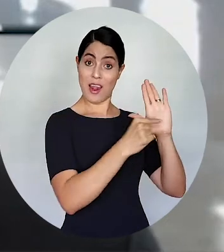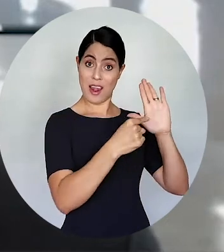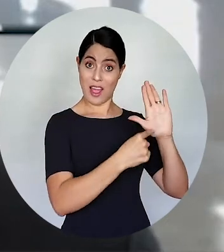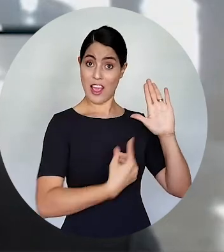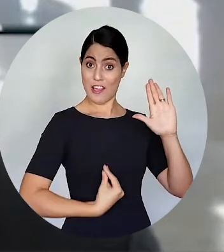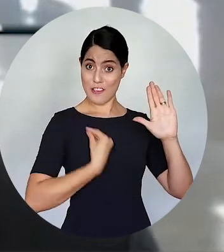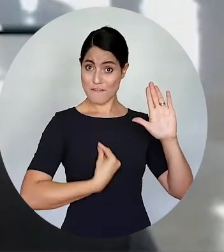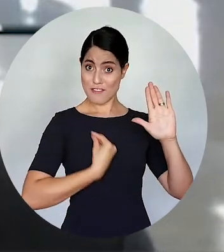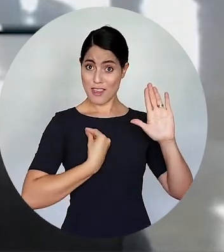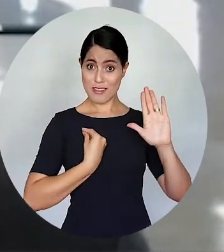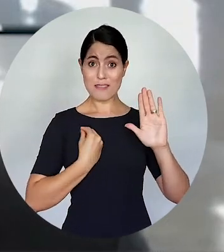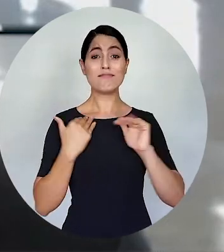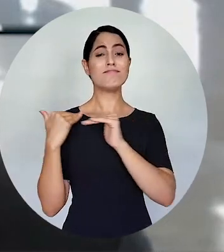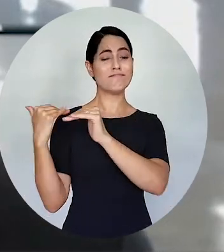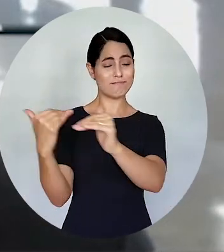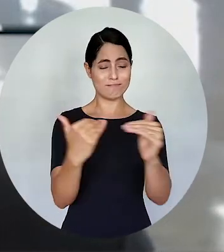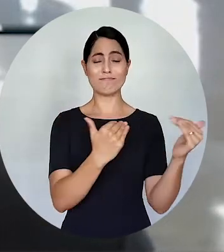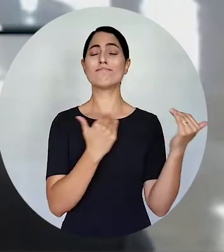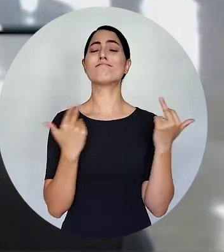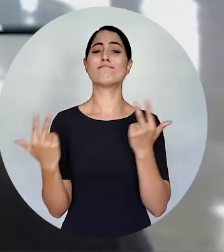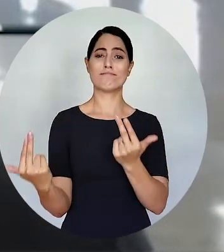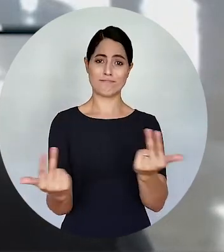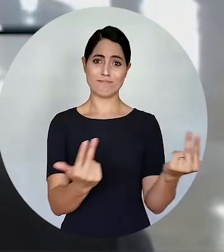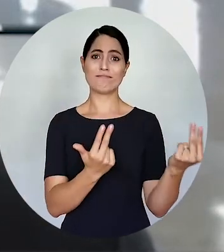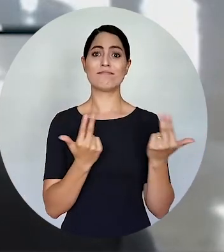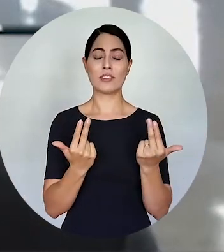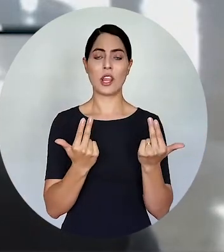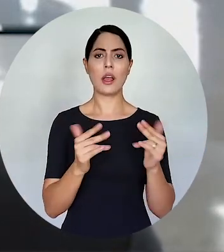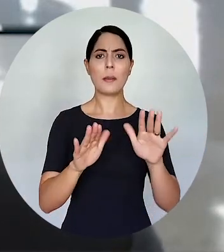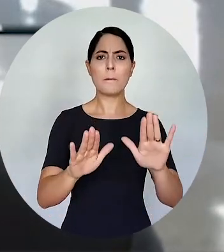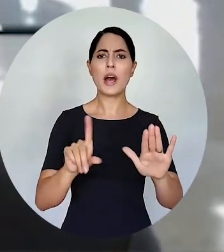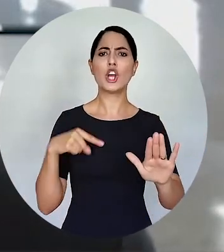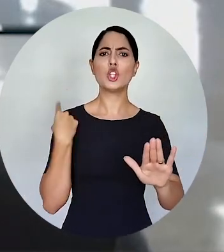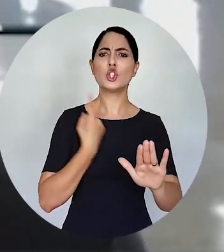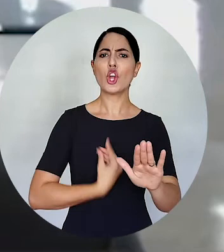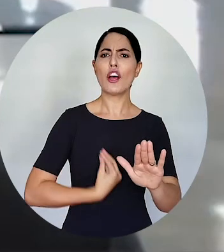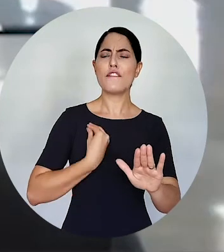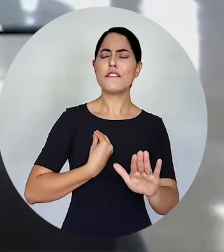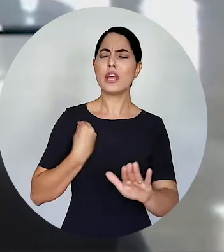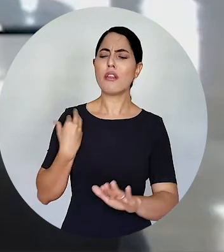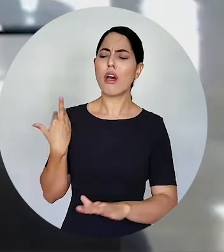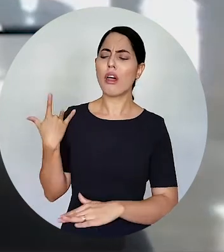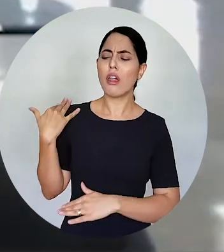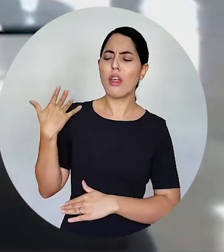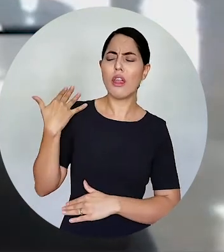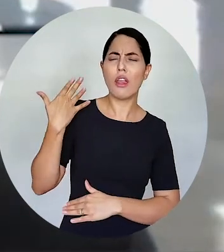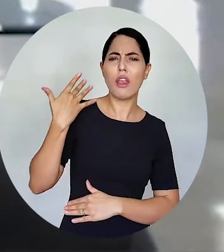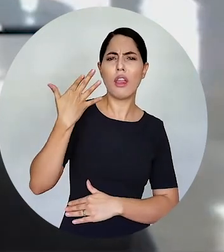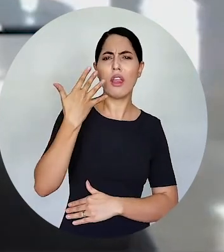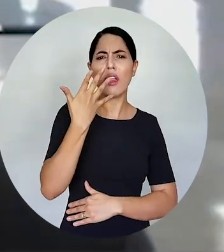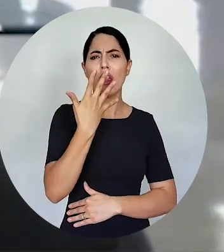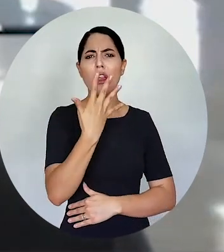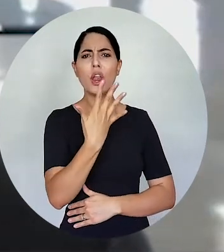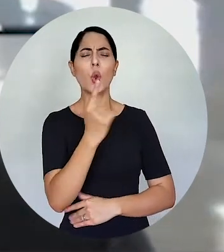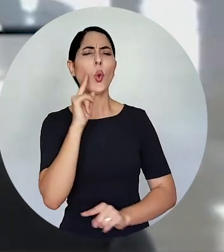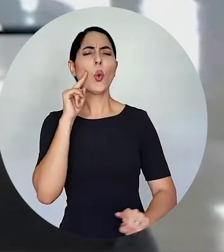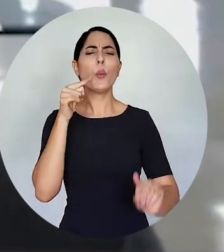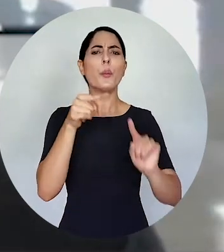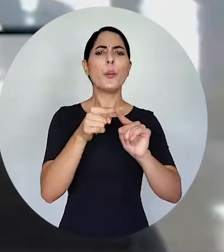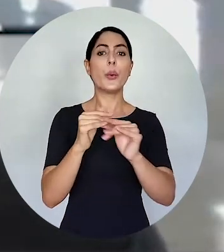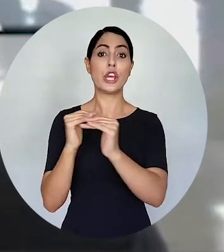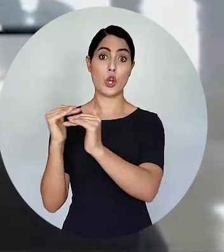e perante o nascimento, perante a origem. Ao longo de nossa extensa história sobre a